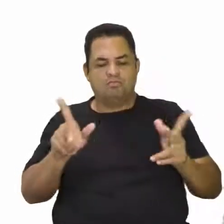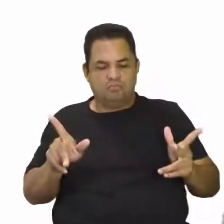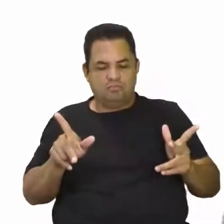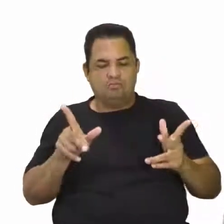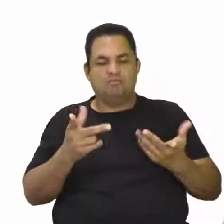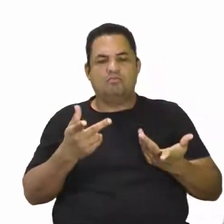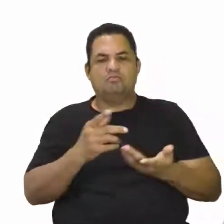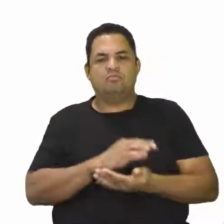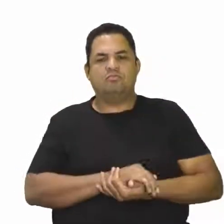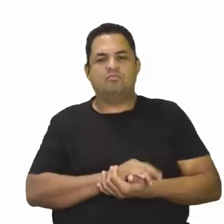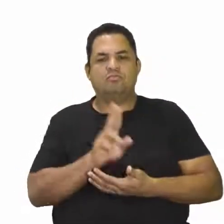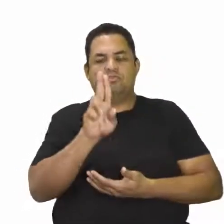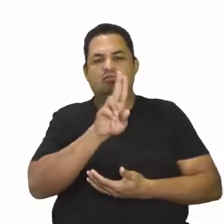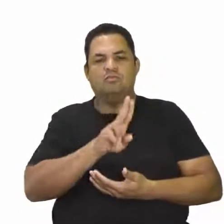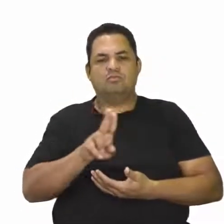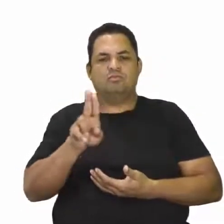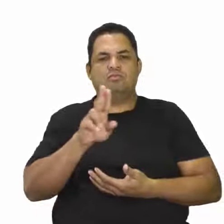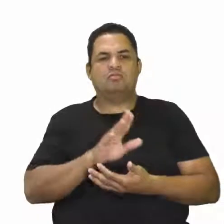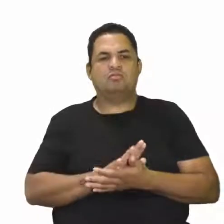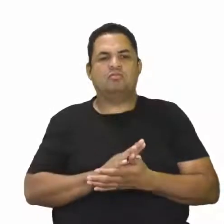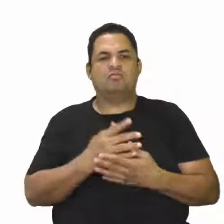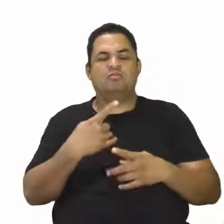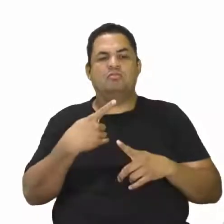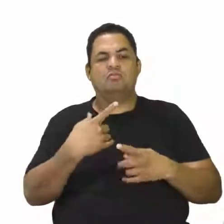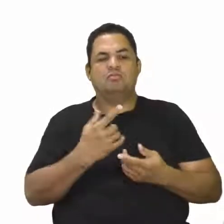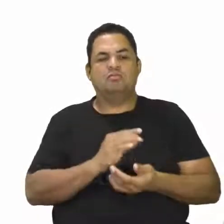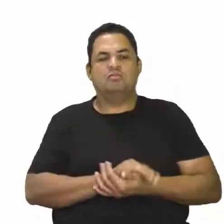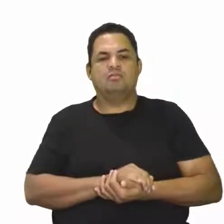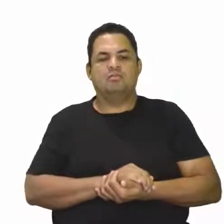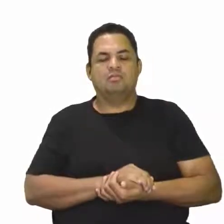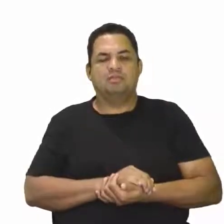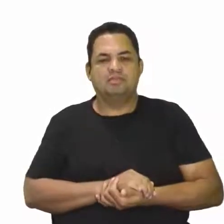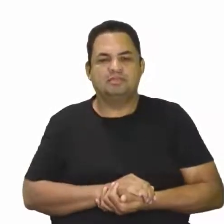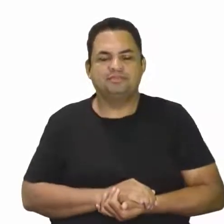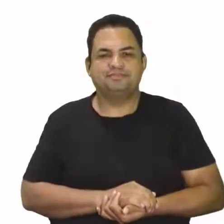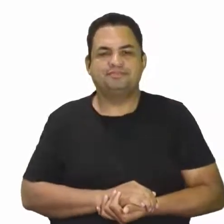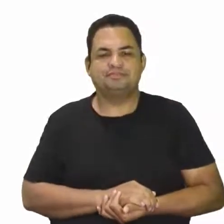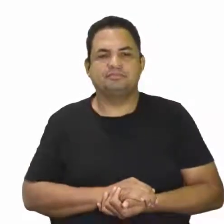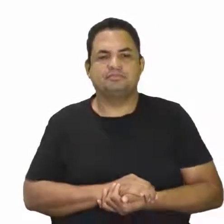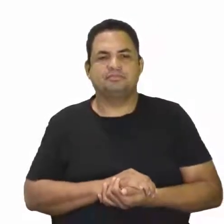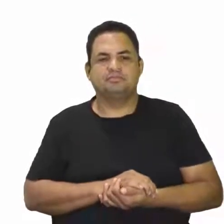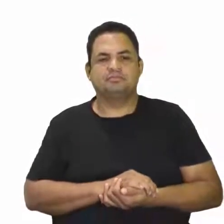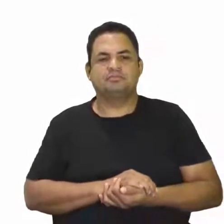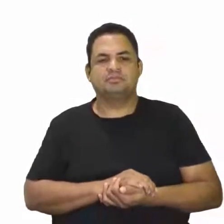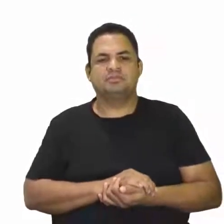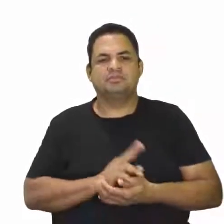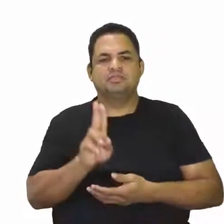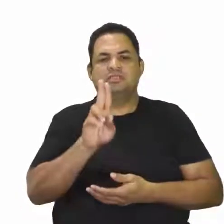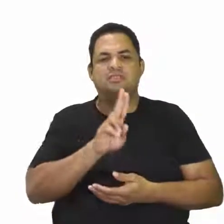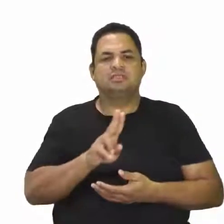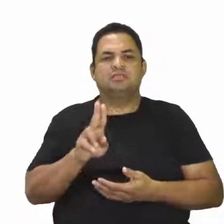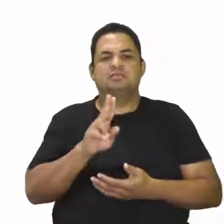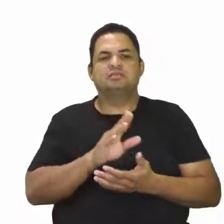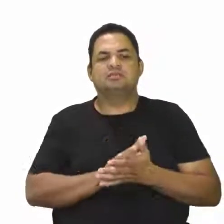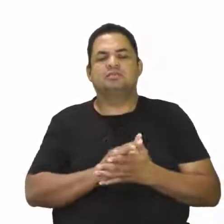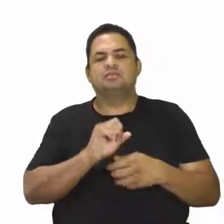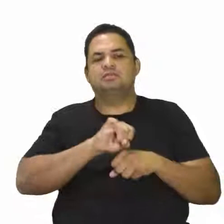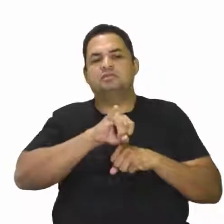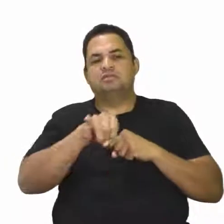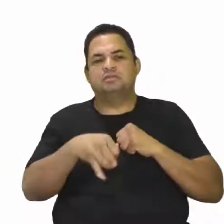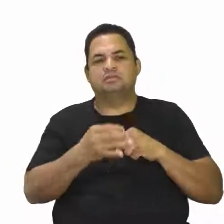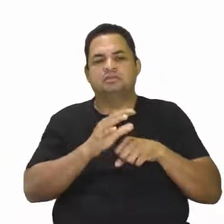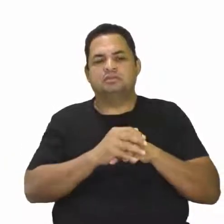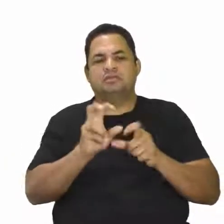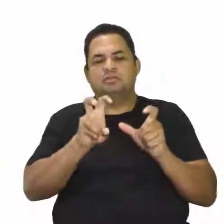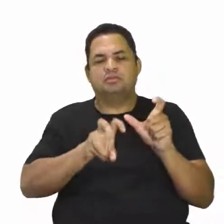diferenças no seu uso, já que o mui, ele vai ser utilizado diante de